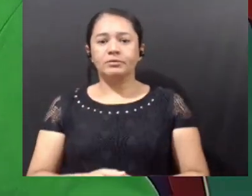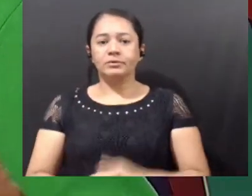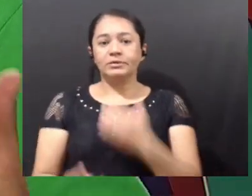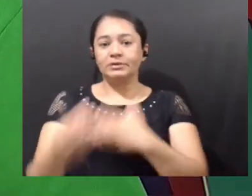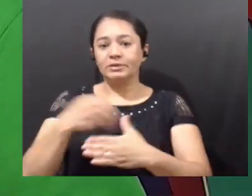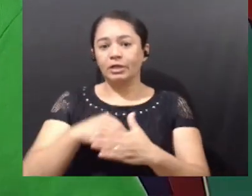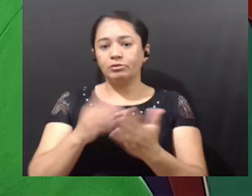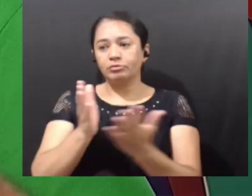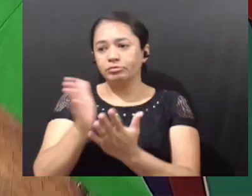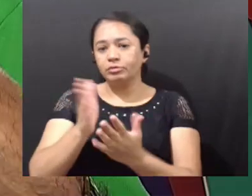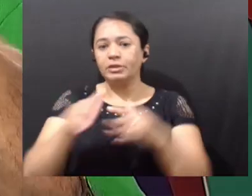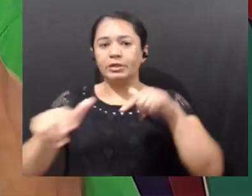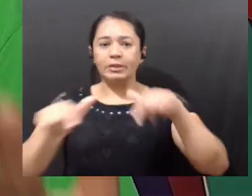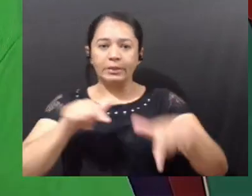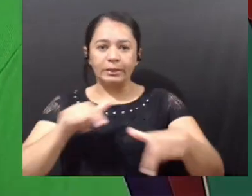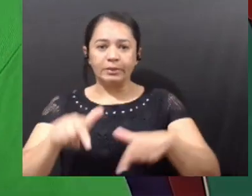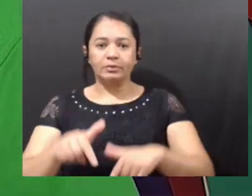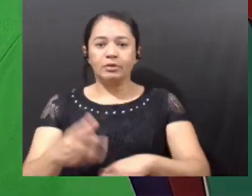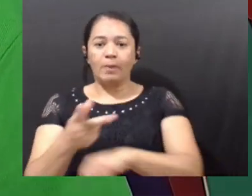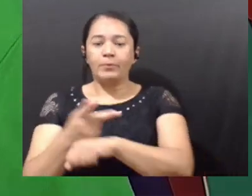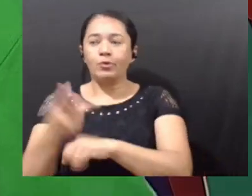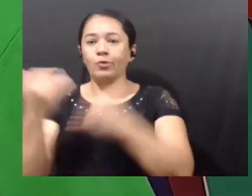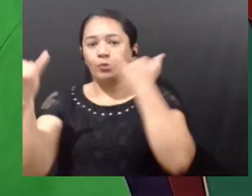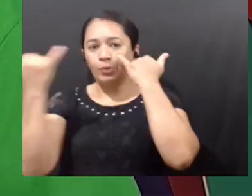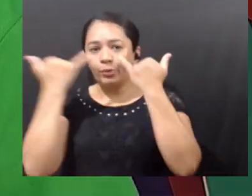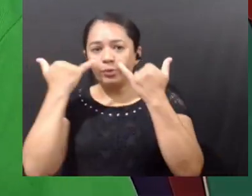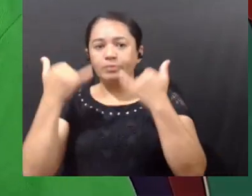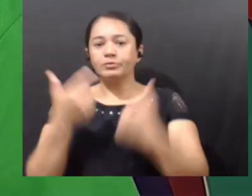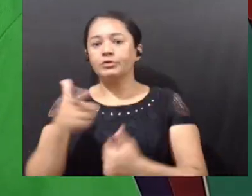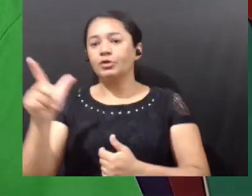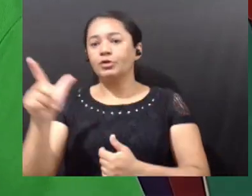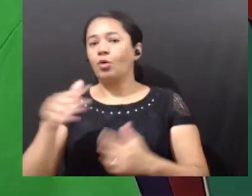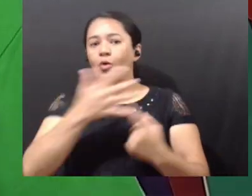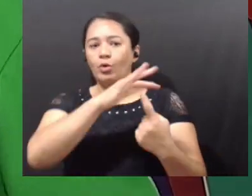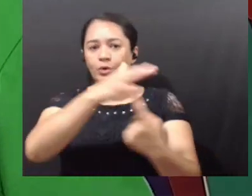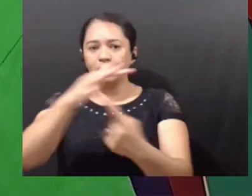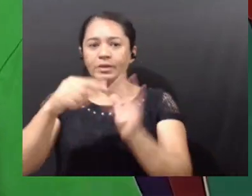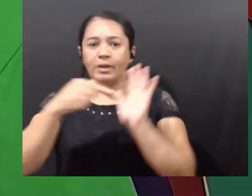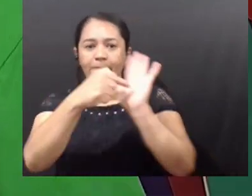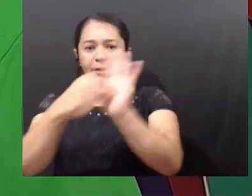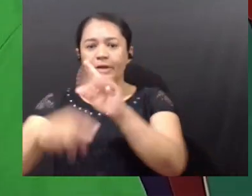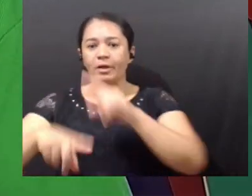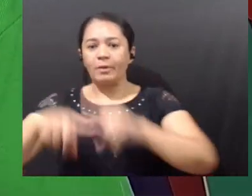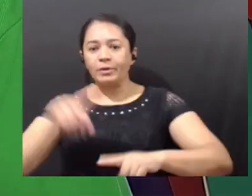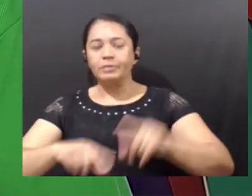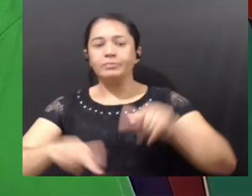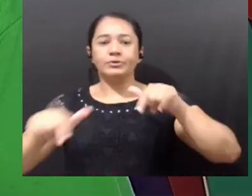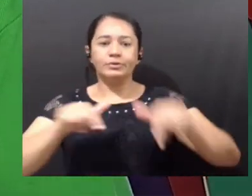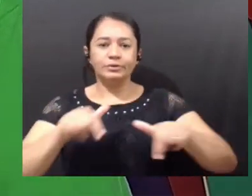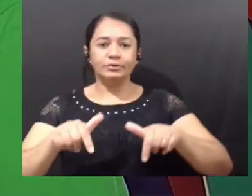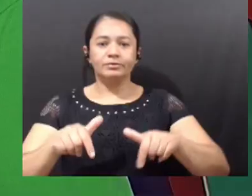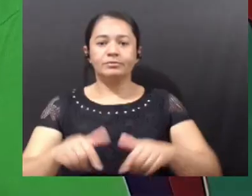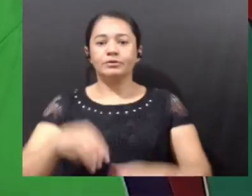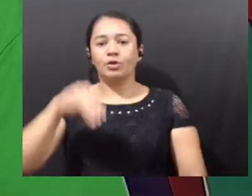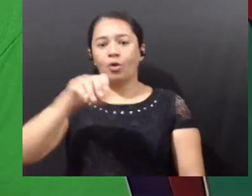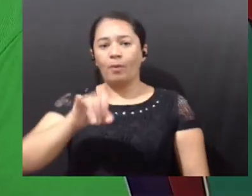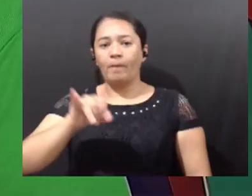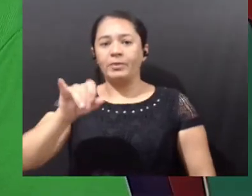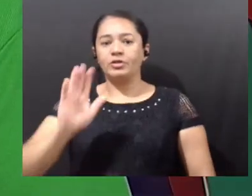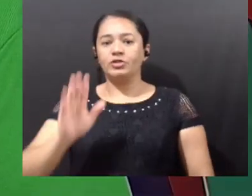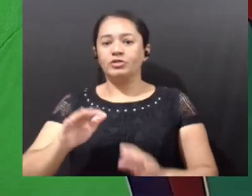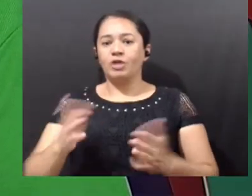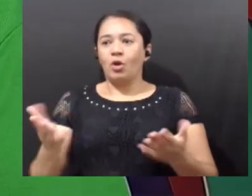atua, buscando informações, outras feiras para poder mostrar produtos e serviços. Então, os MEIs têm bombado nesse primeiro dia no nosso